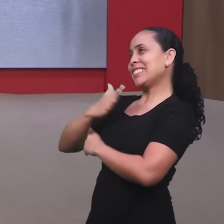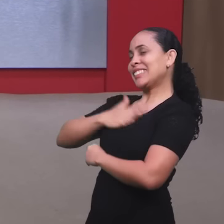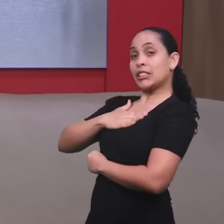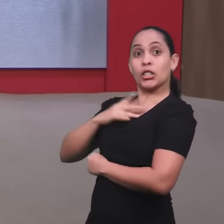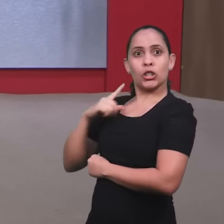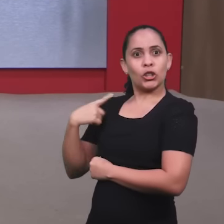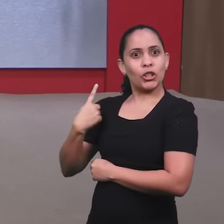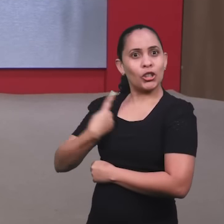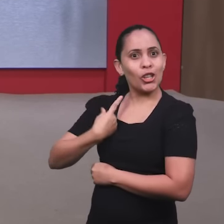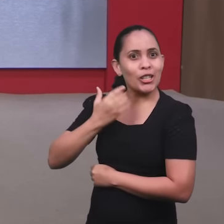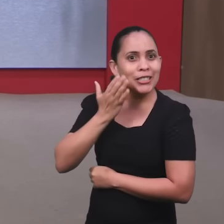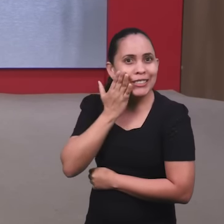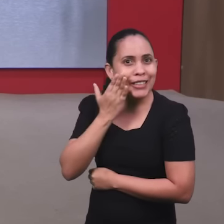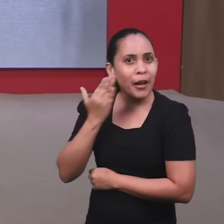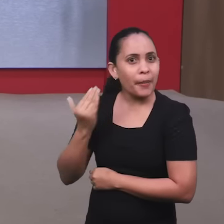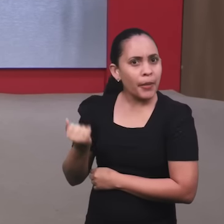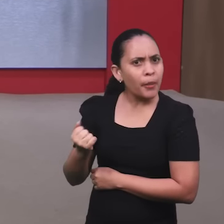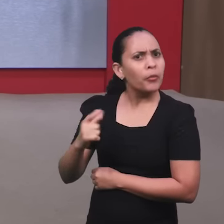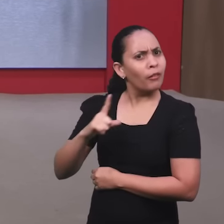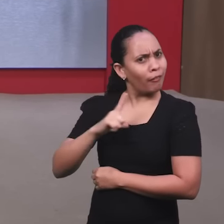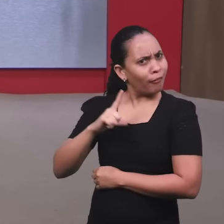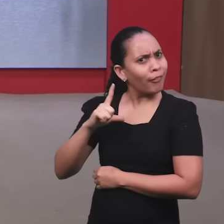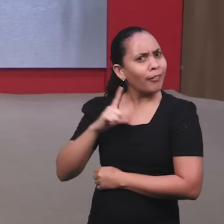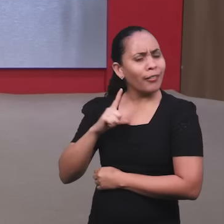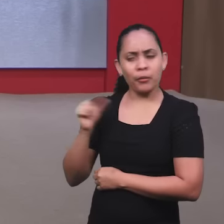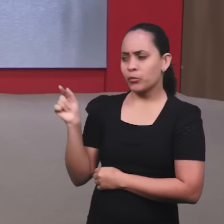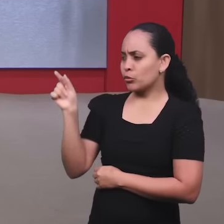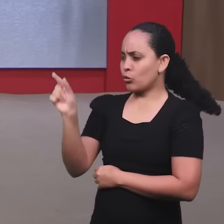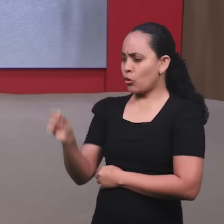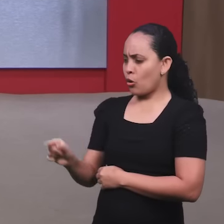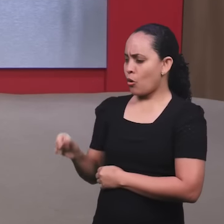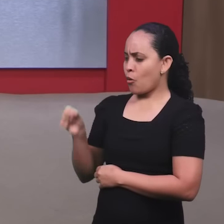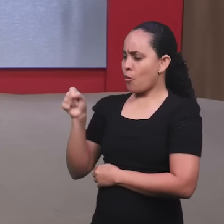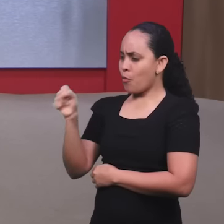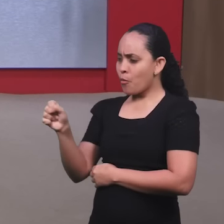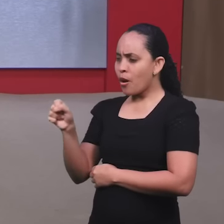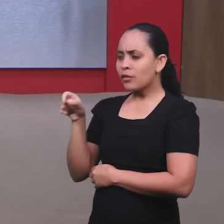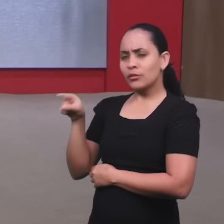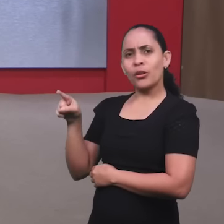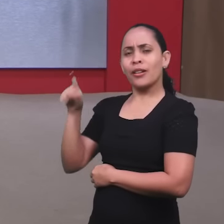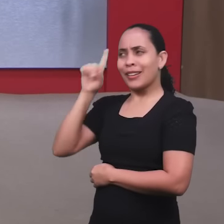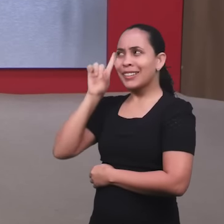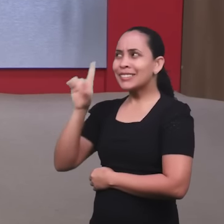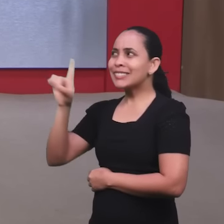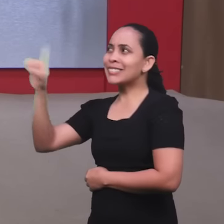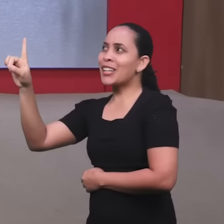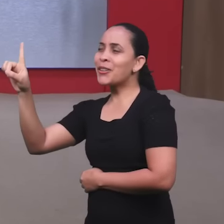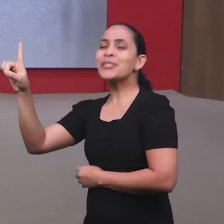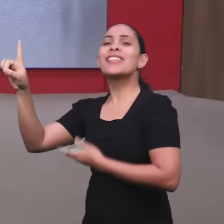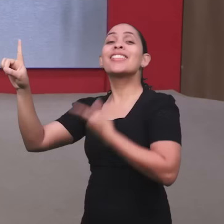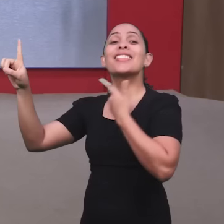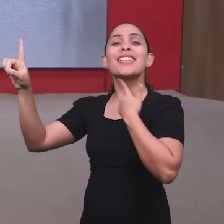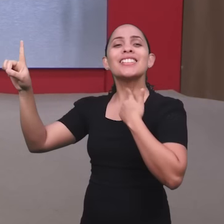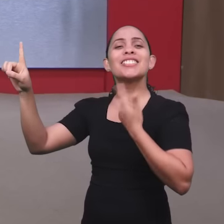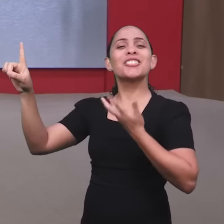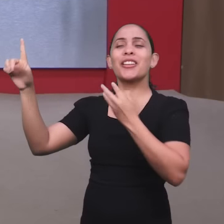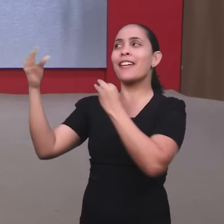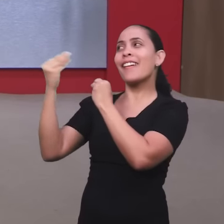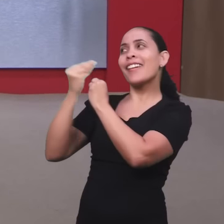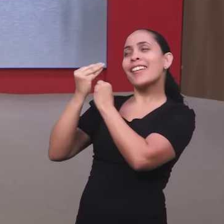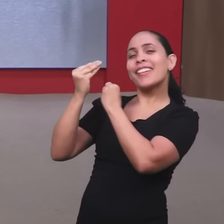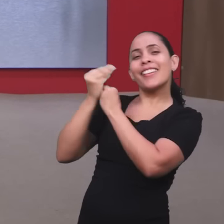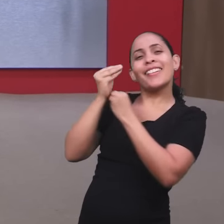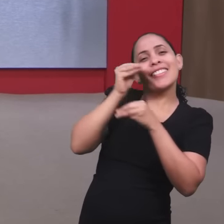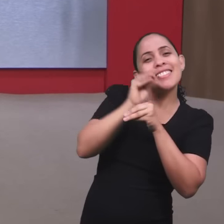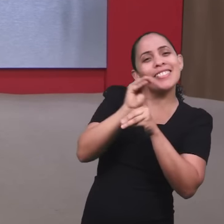um lado, que temos um pastor, ou seja, que Deus quer cuidar de nós, e por